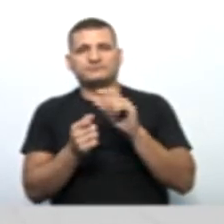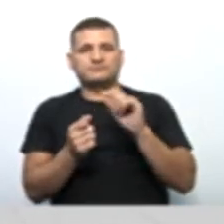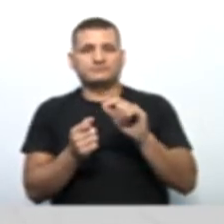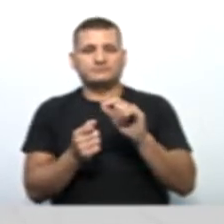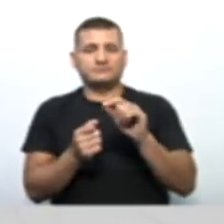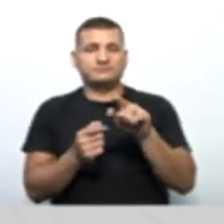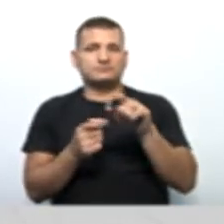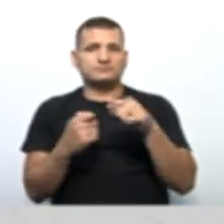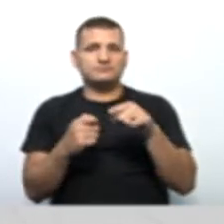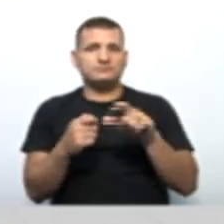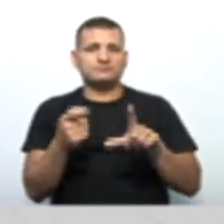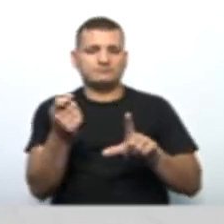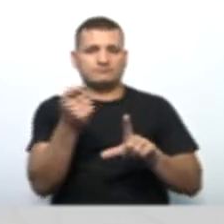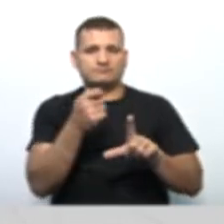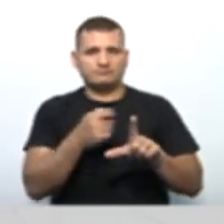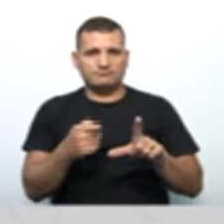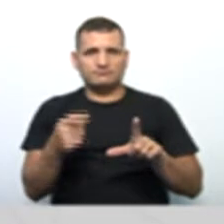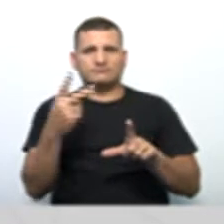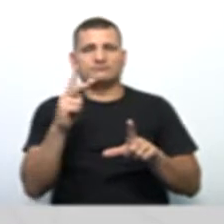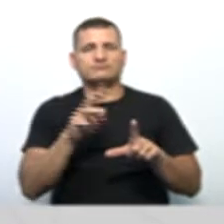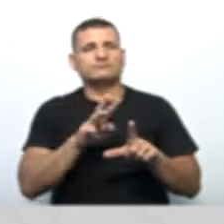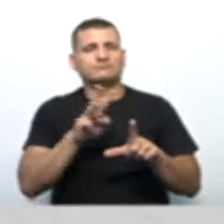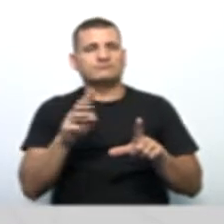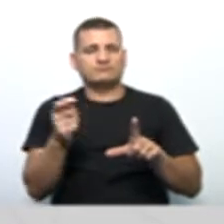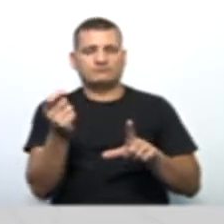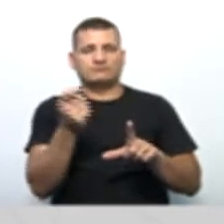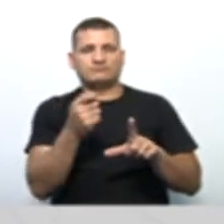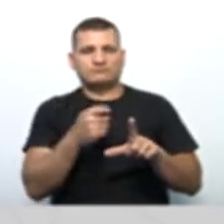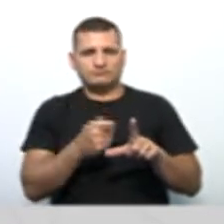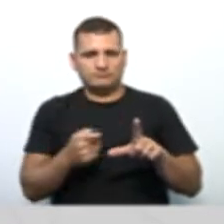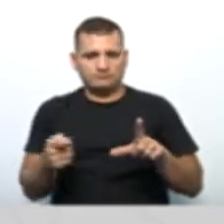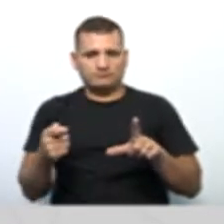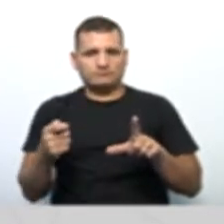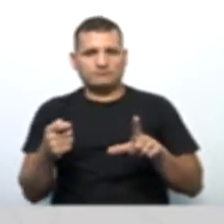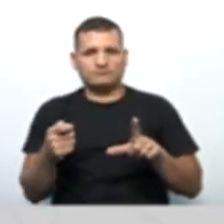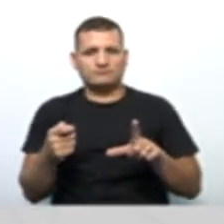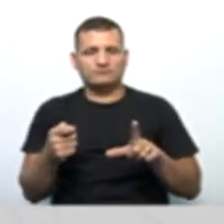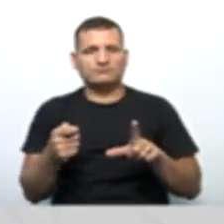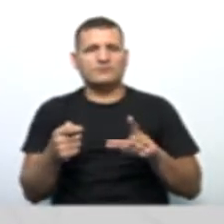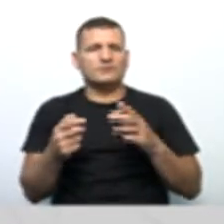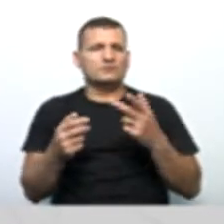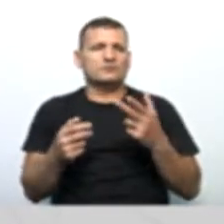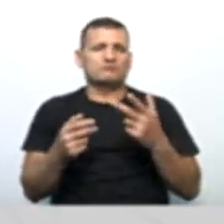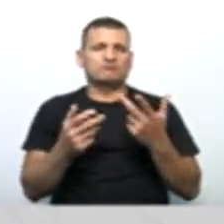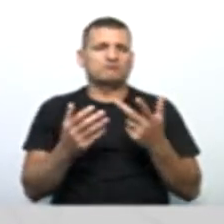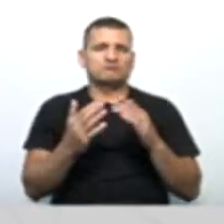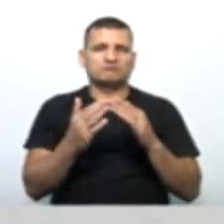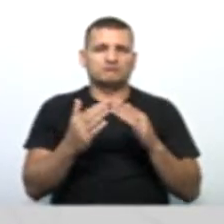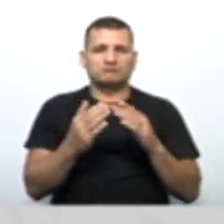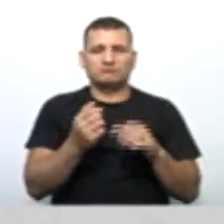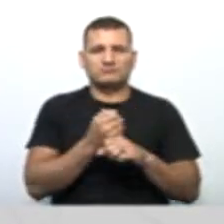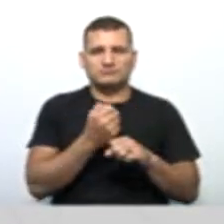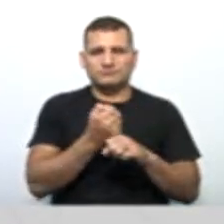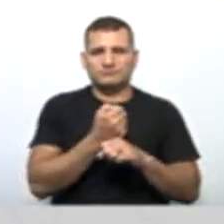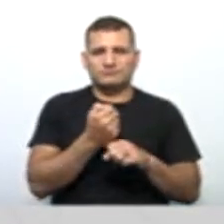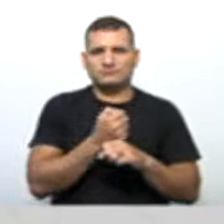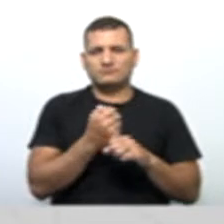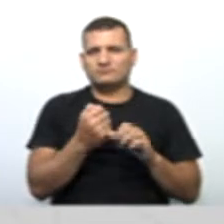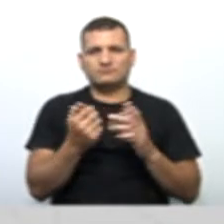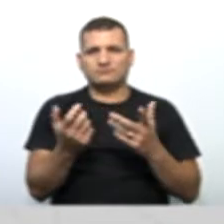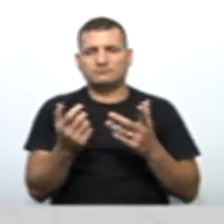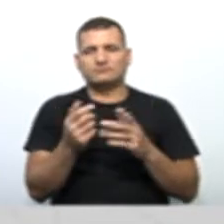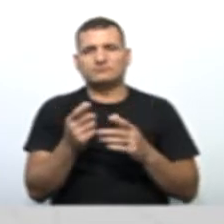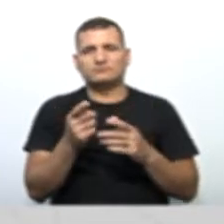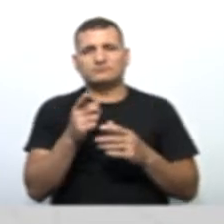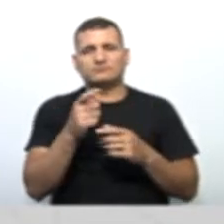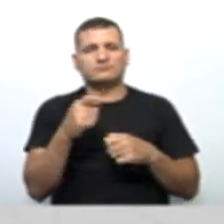que desenhar o seu site pra construir um website que você precisa é como construir uma casa como fazer um banco uma coisa que tem que